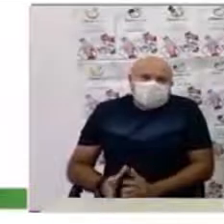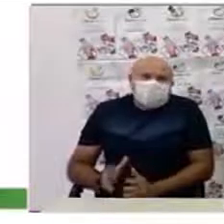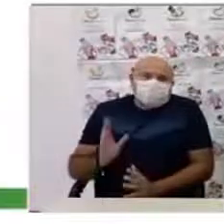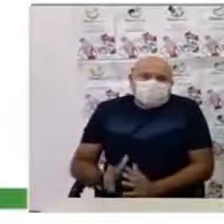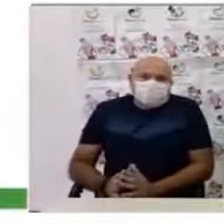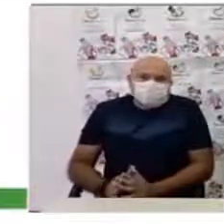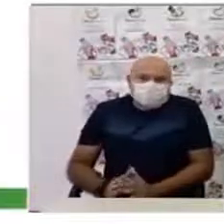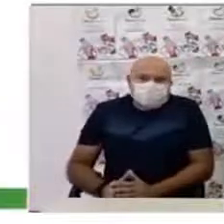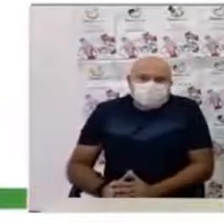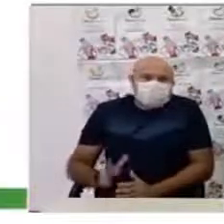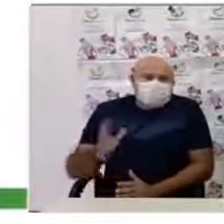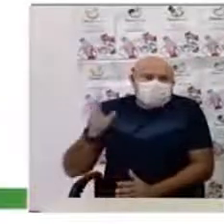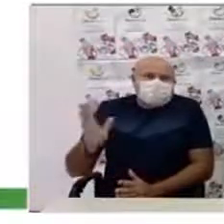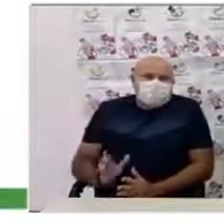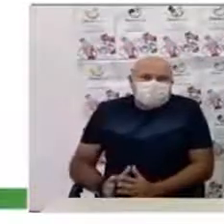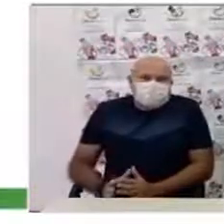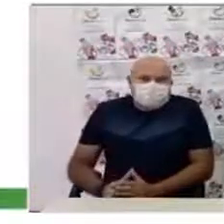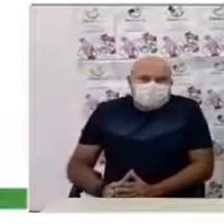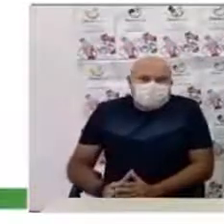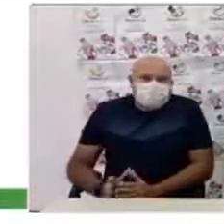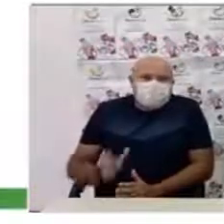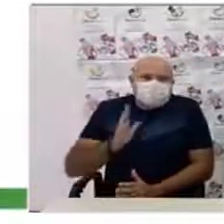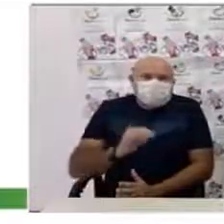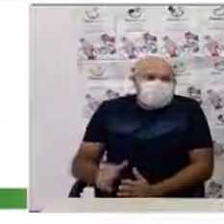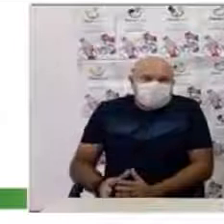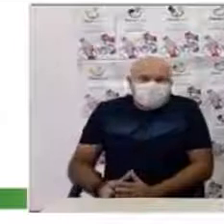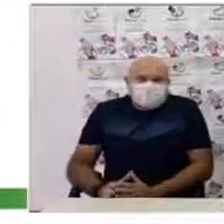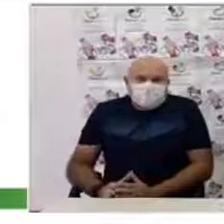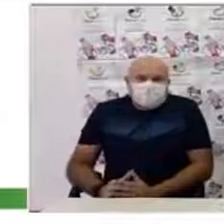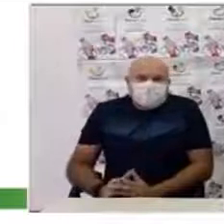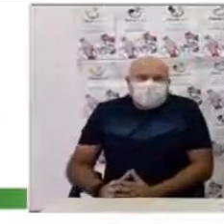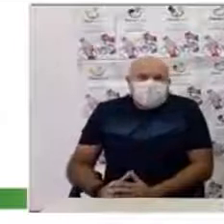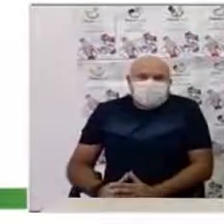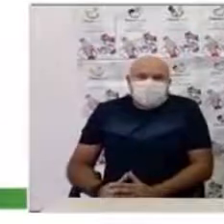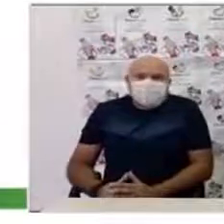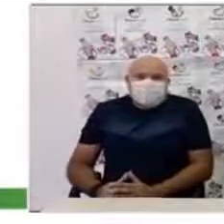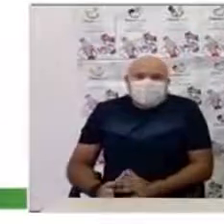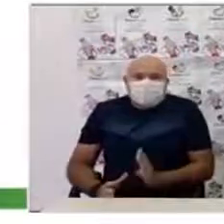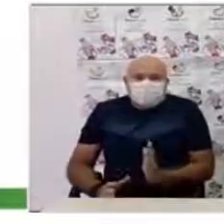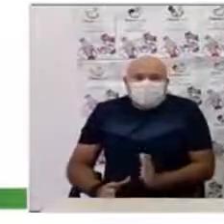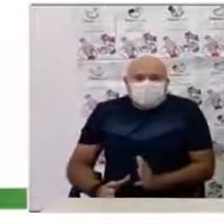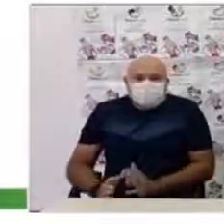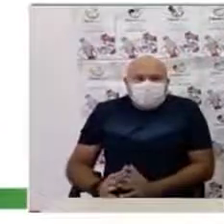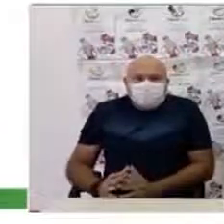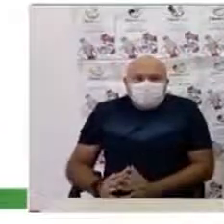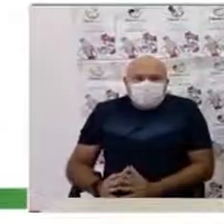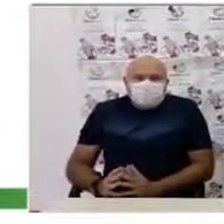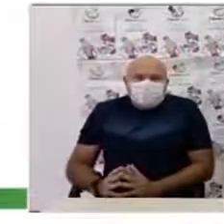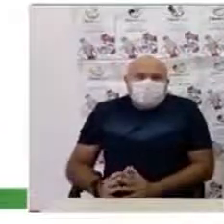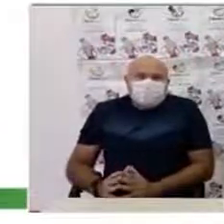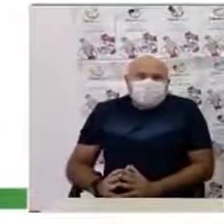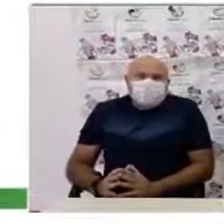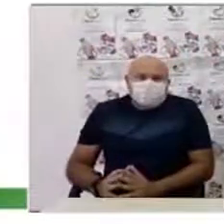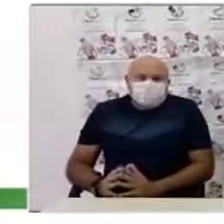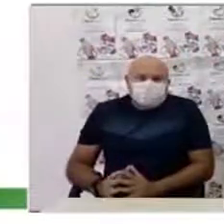é uma lâmpada fluorescente, né? Uma lâmpada fluorescente que pode ser um exemplo dessa ampola aí. O que é que acontece? Dentro dessa ampola, eu tenho um